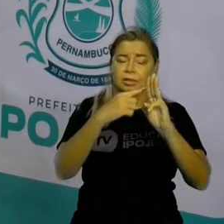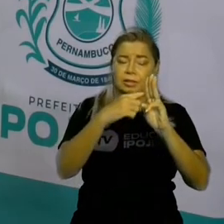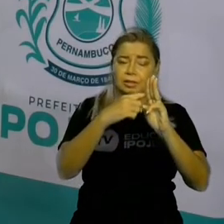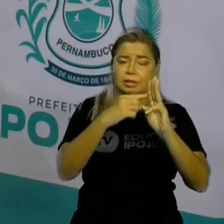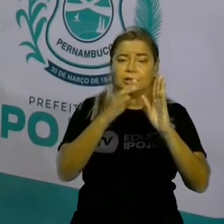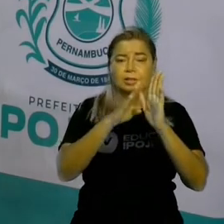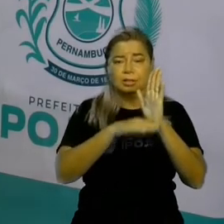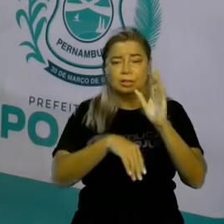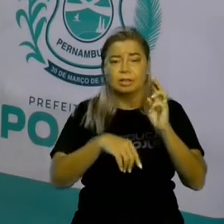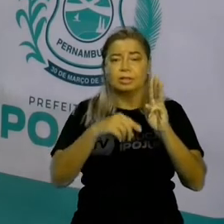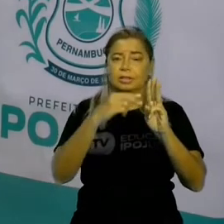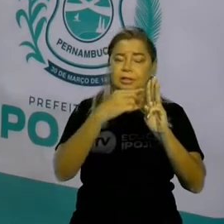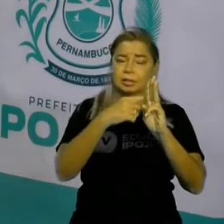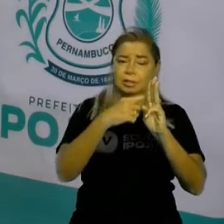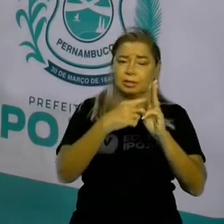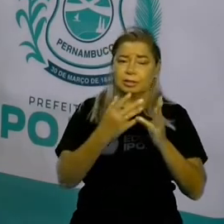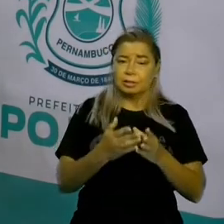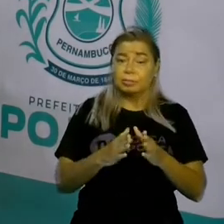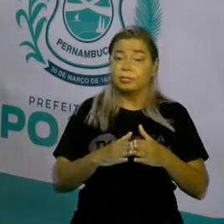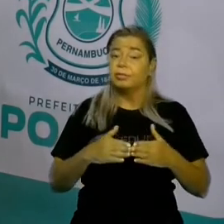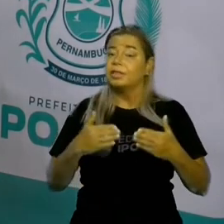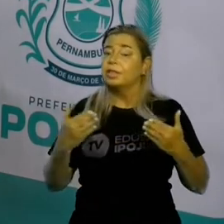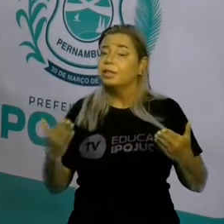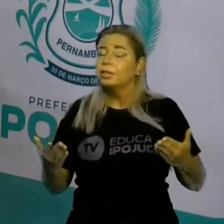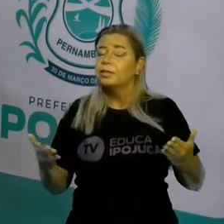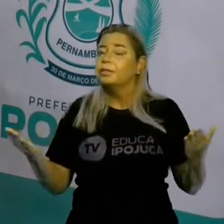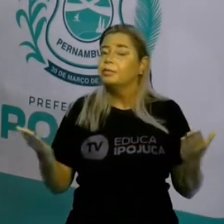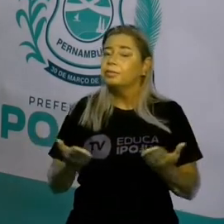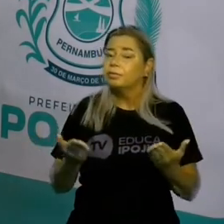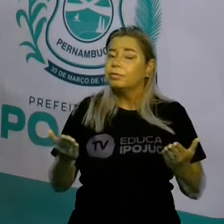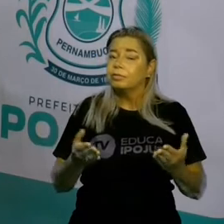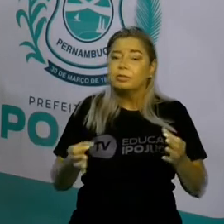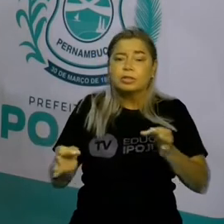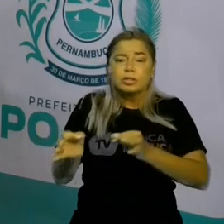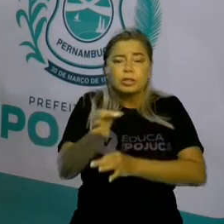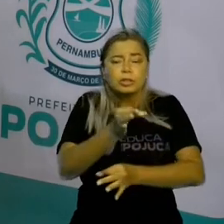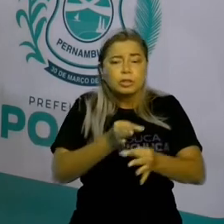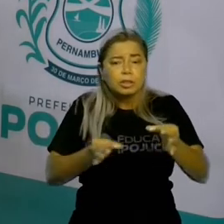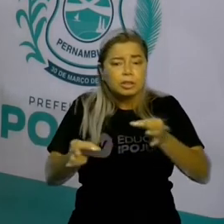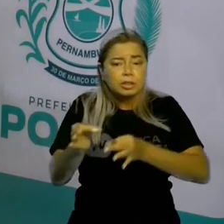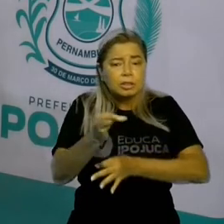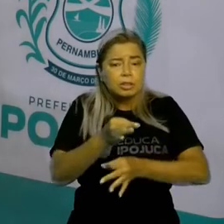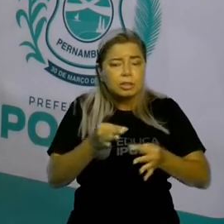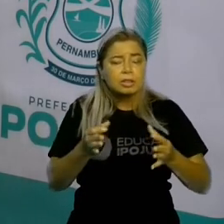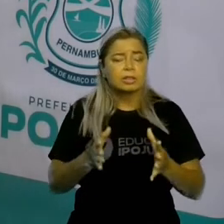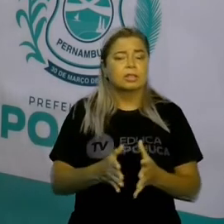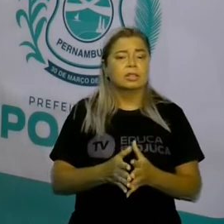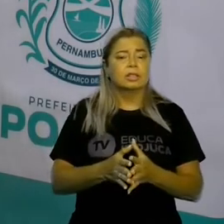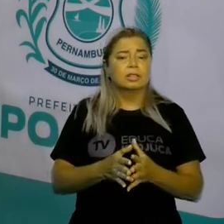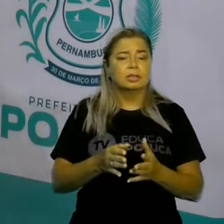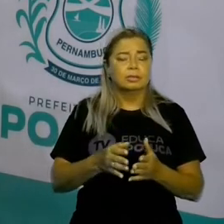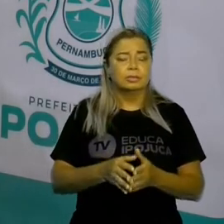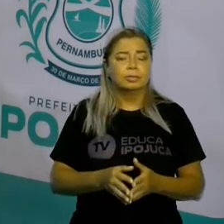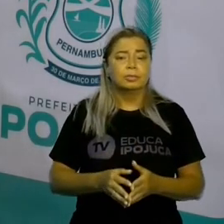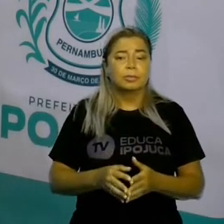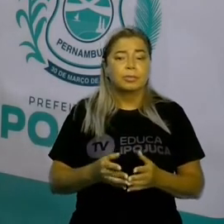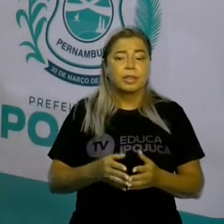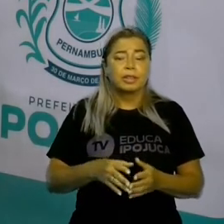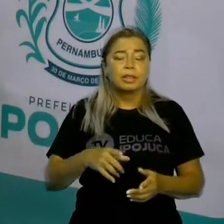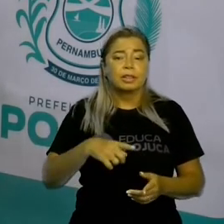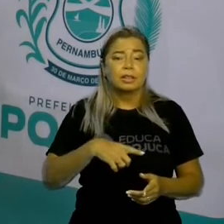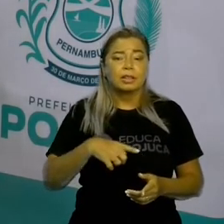Então, já organizado, vamos analisar cada uma das nossas possibilidades. Eu tenho